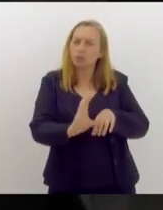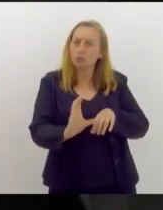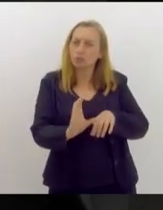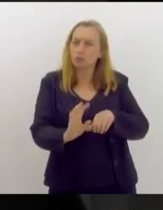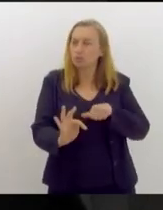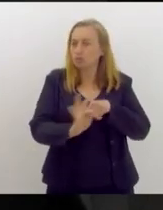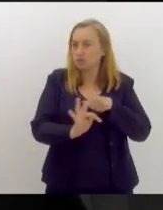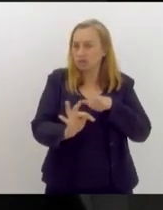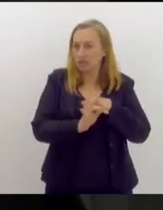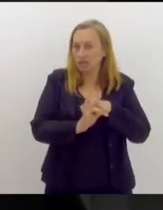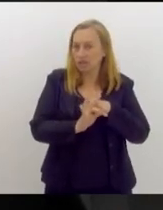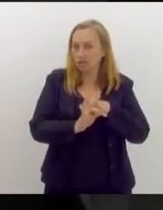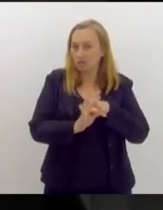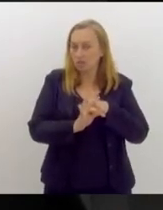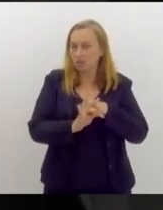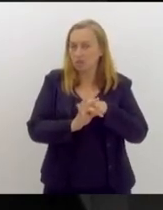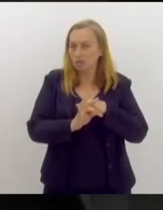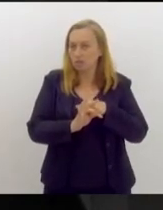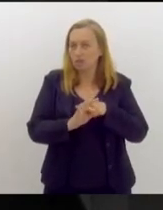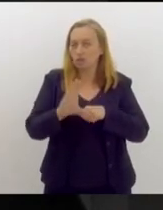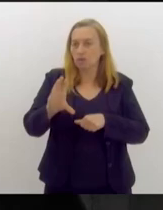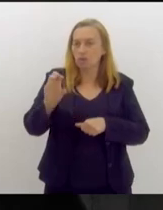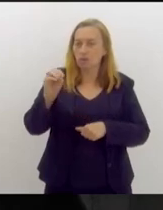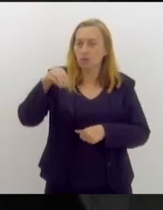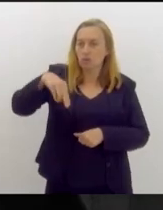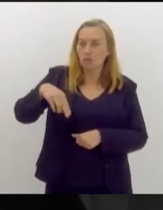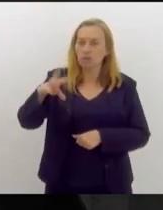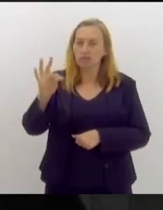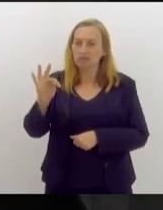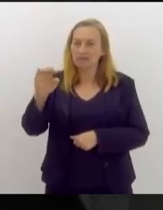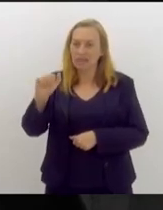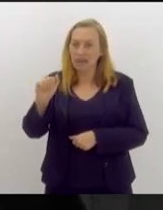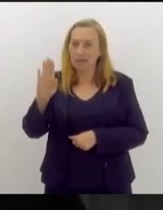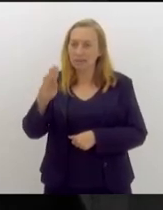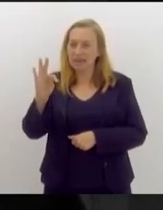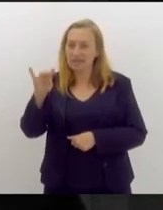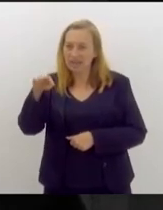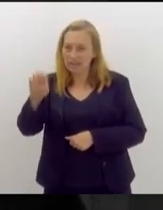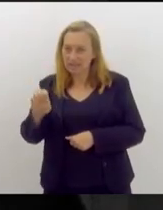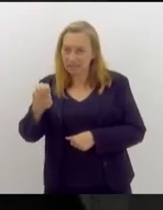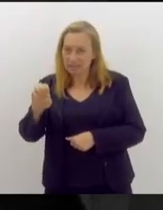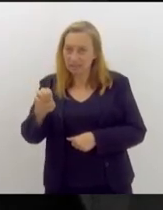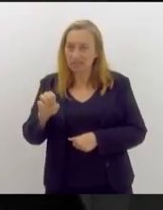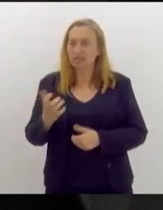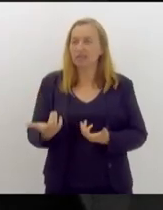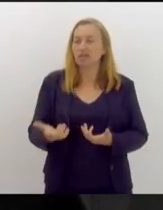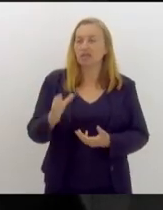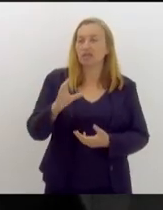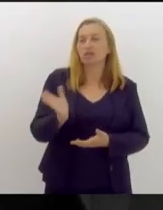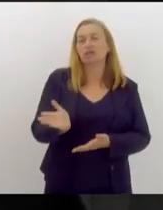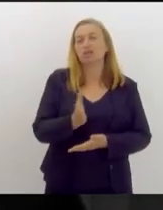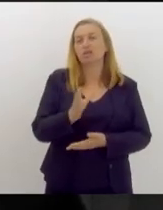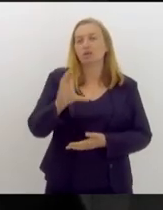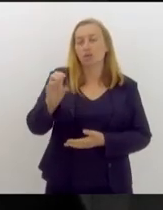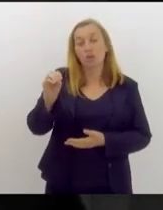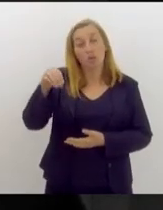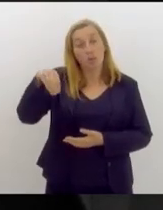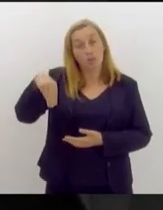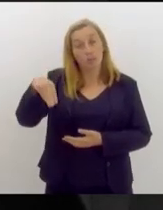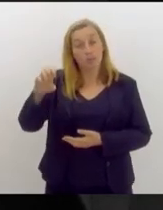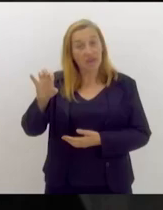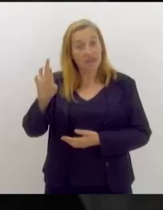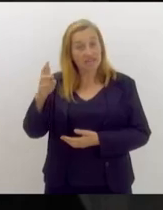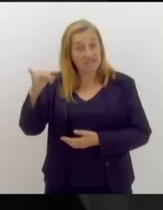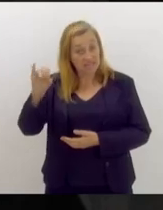contabilidade e lá ensinava a contabilidade comercial nível médio senhora Presidente